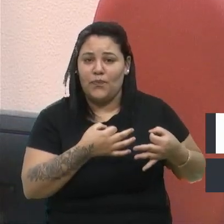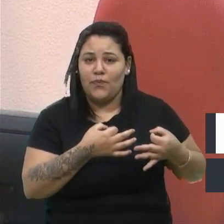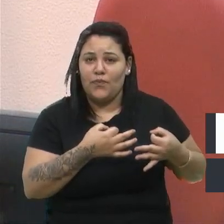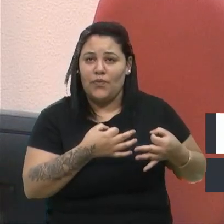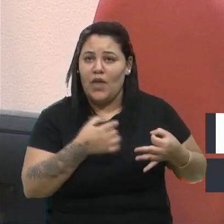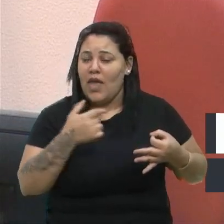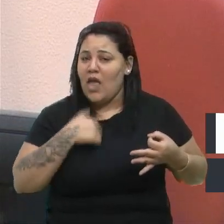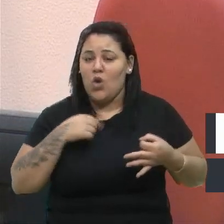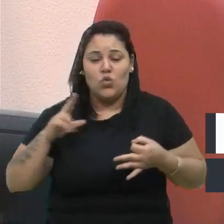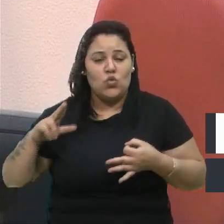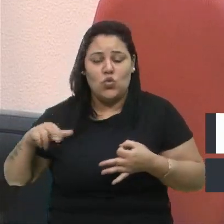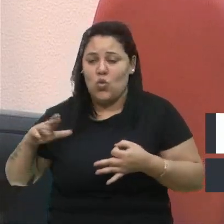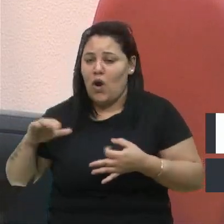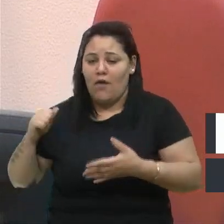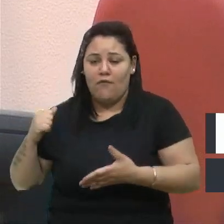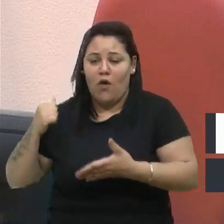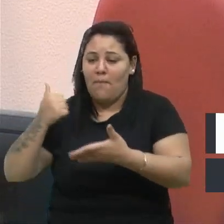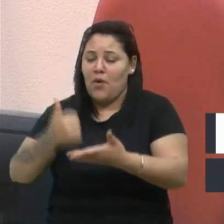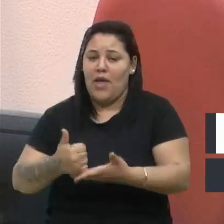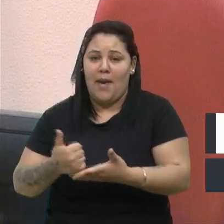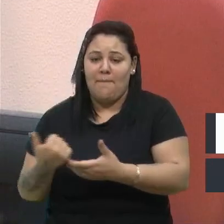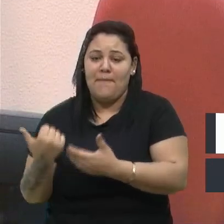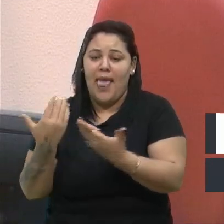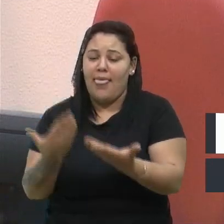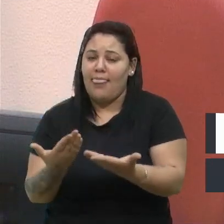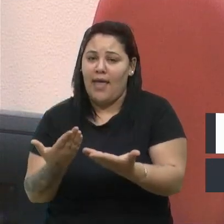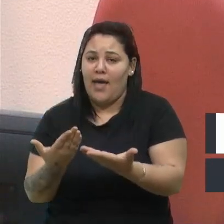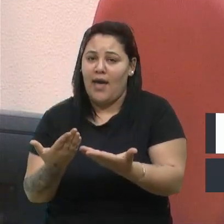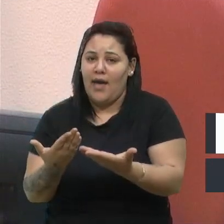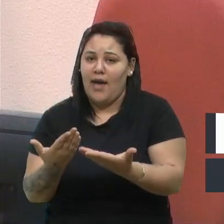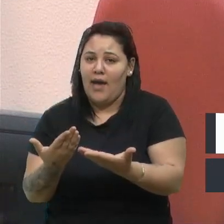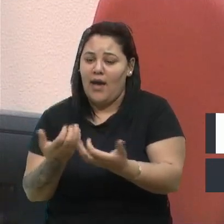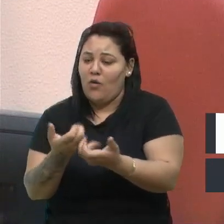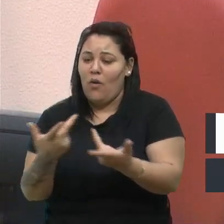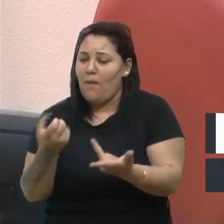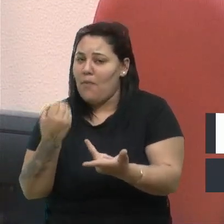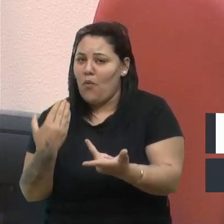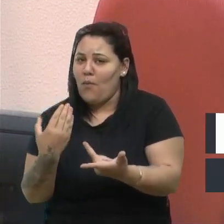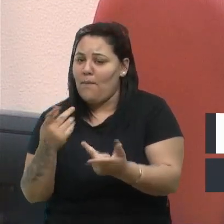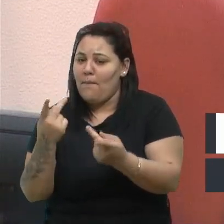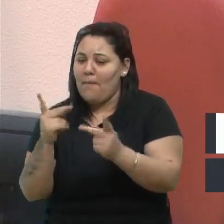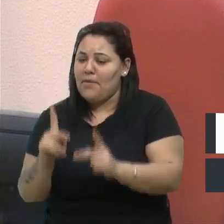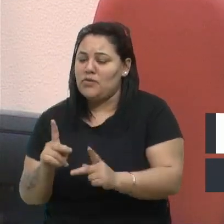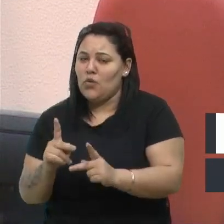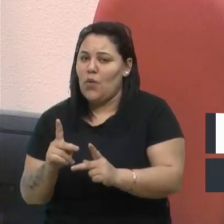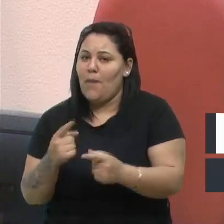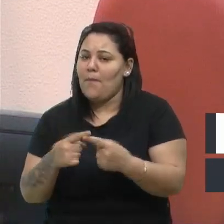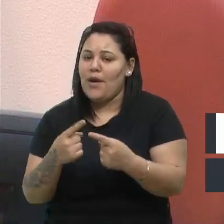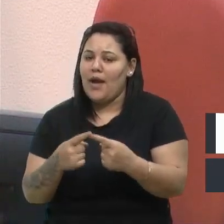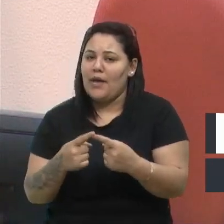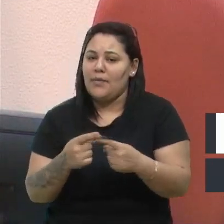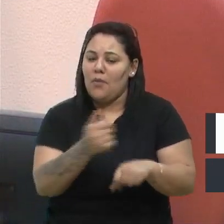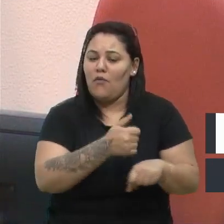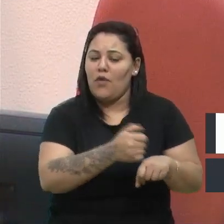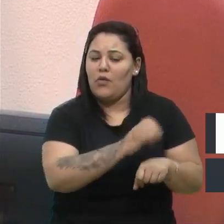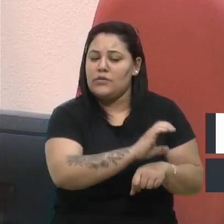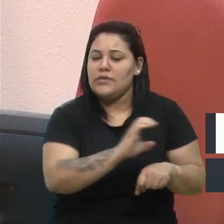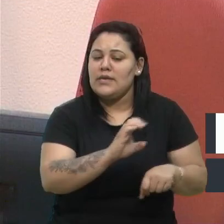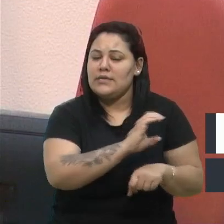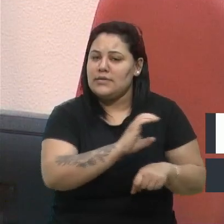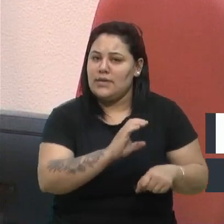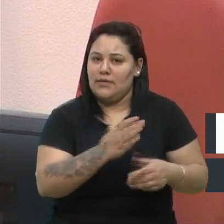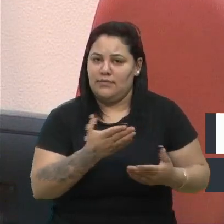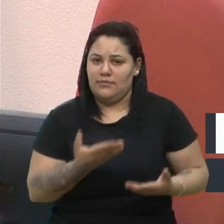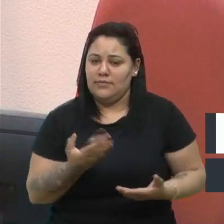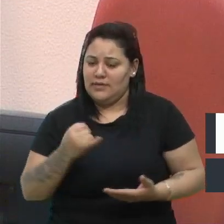me manifestar para beneficiar alguém por causa de um cargo. Não estou aqui por isso. Olha, tem muita gente aqui, se fosse por causa do